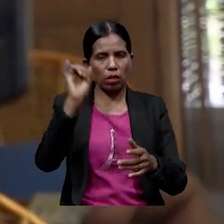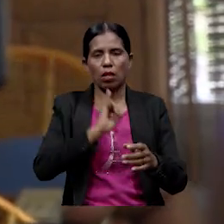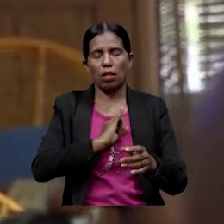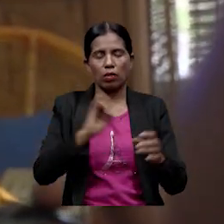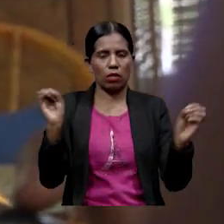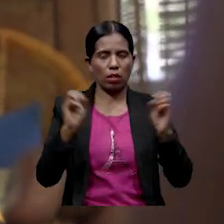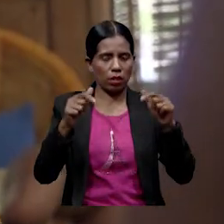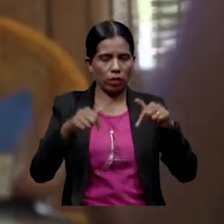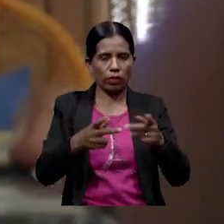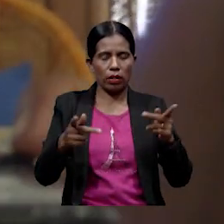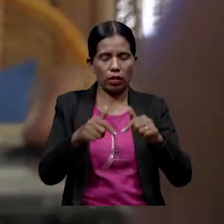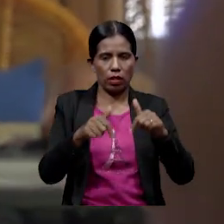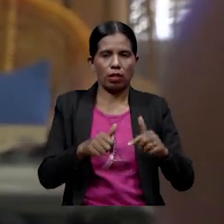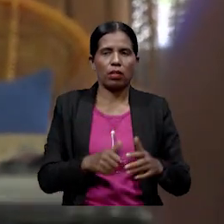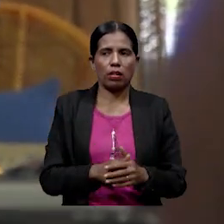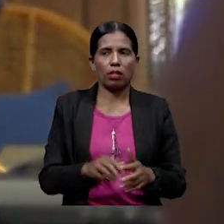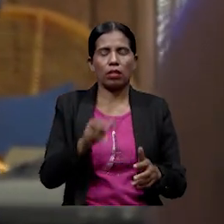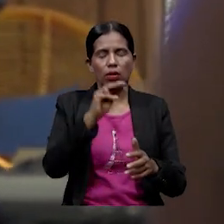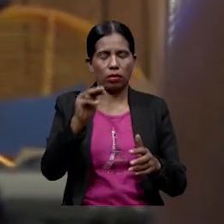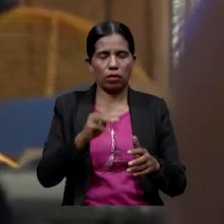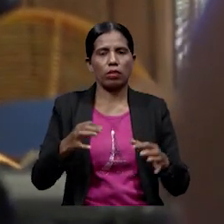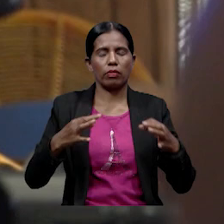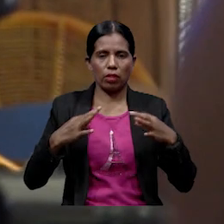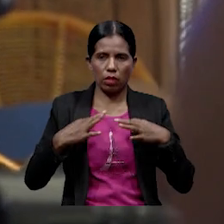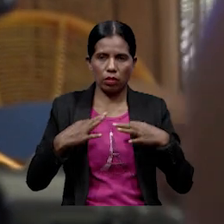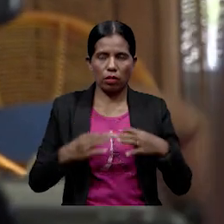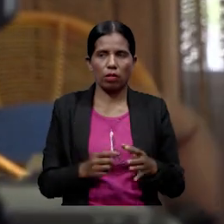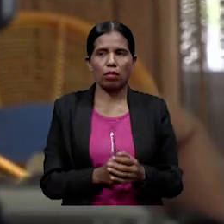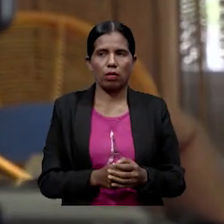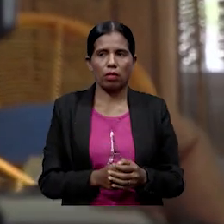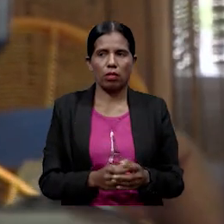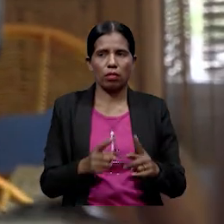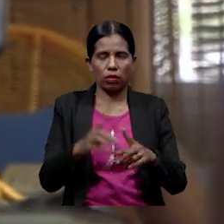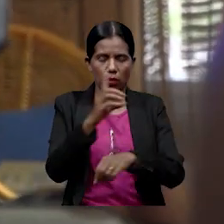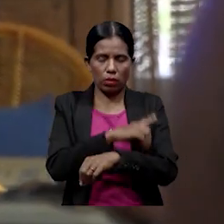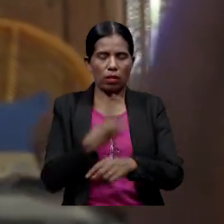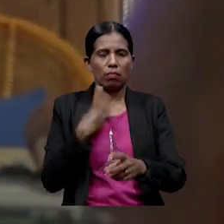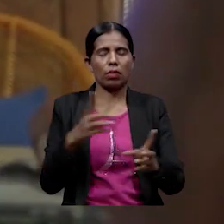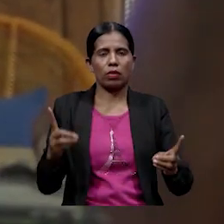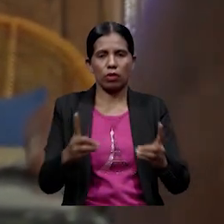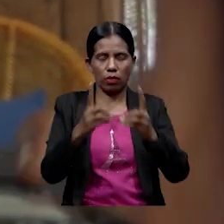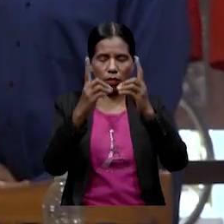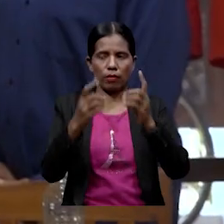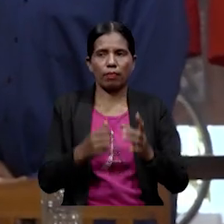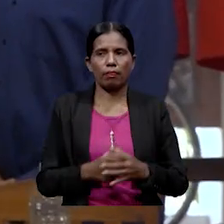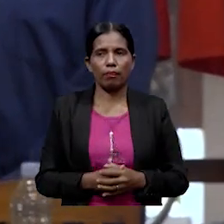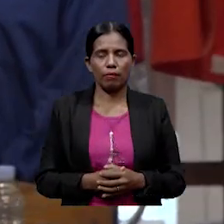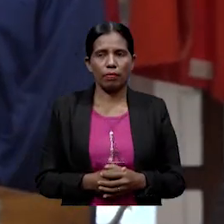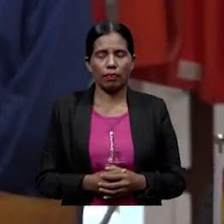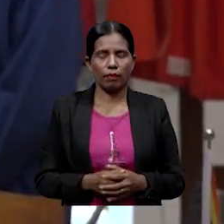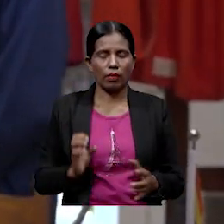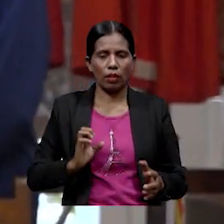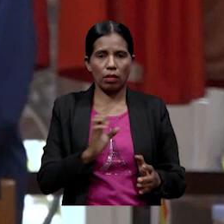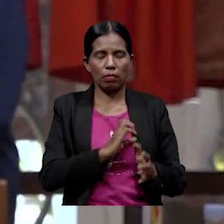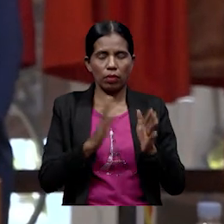janeiro, e segunda-feira feriado, então hoje uma câmera normal. Sim. Embaixador China